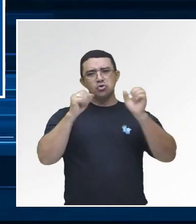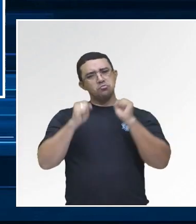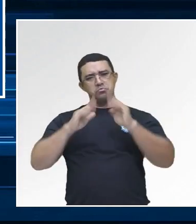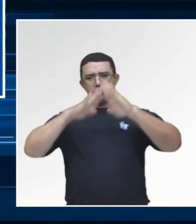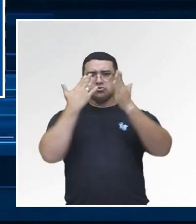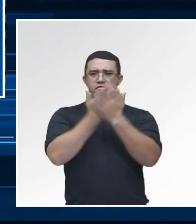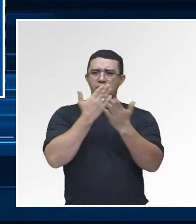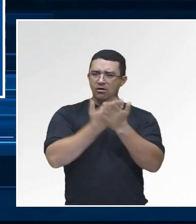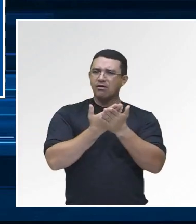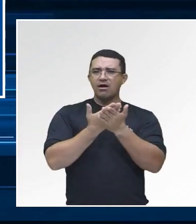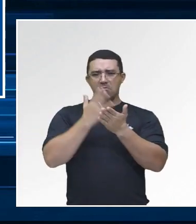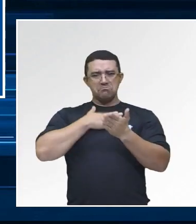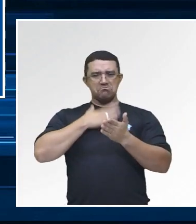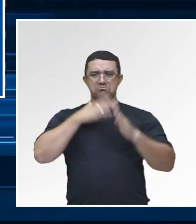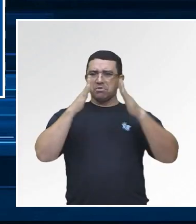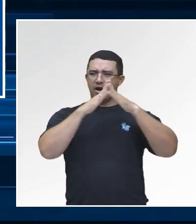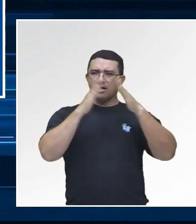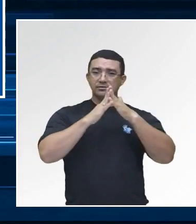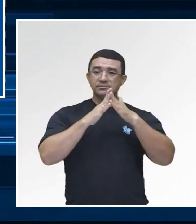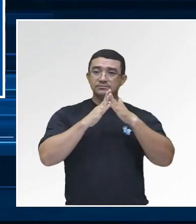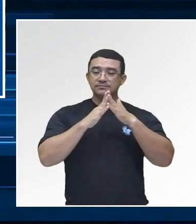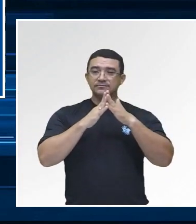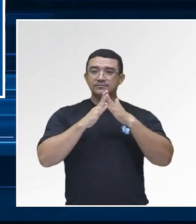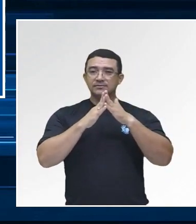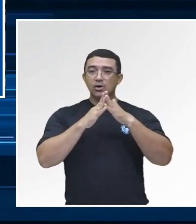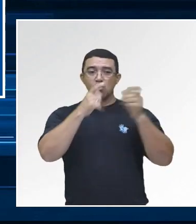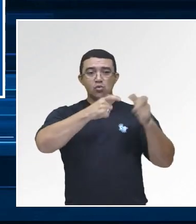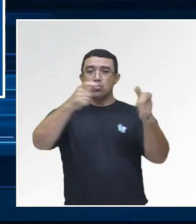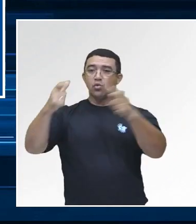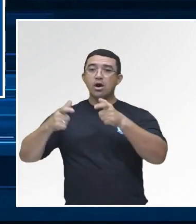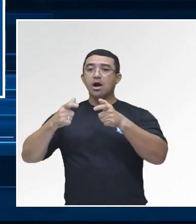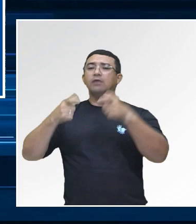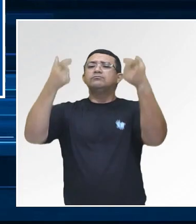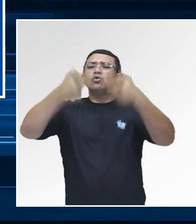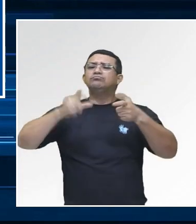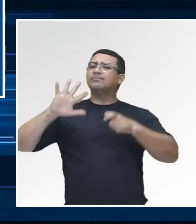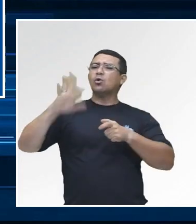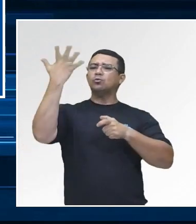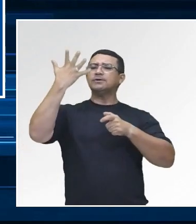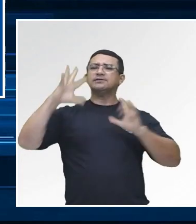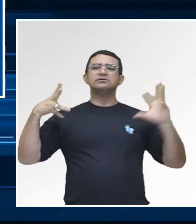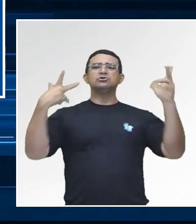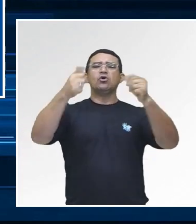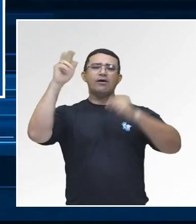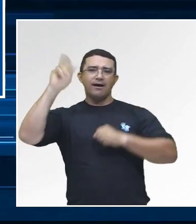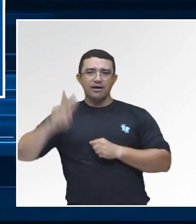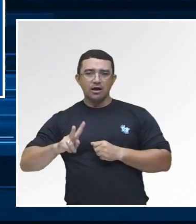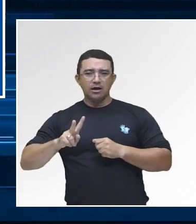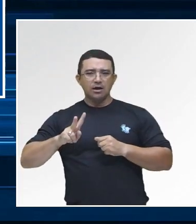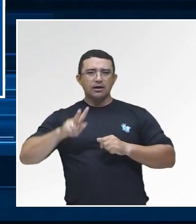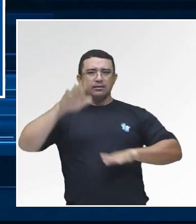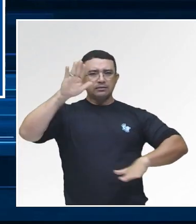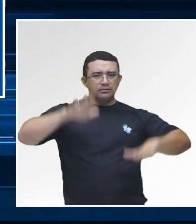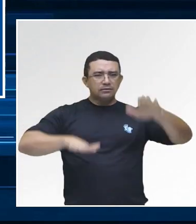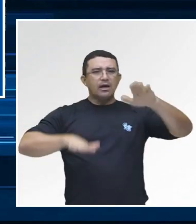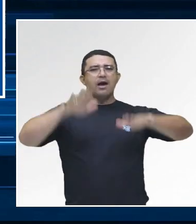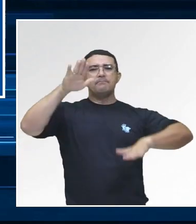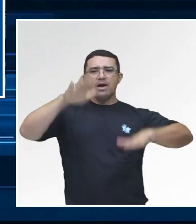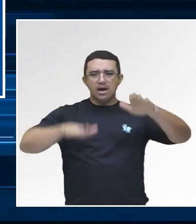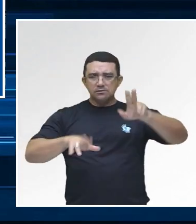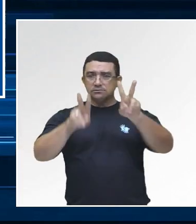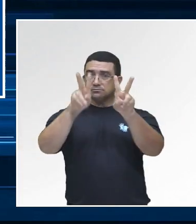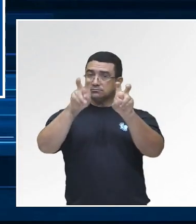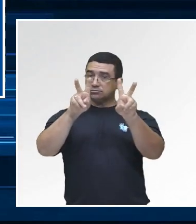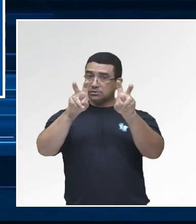escola, pode ser na minha casa. Então é o lugar onde se passa toda a trama. Dependendo do enredo, a caracterização do